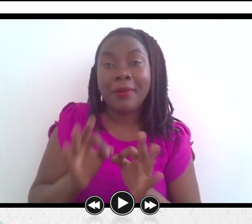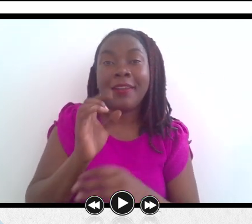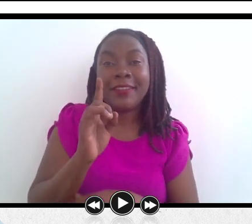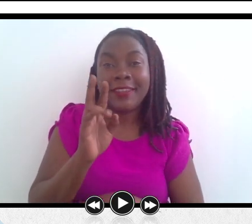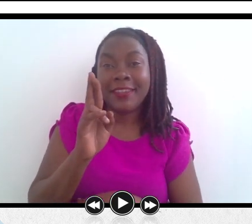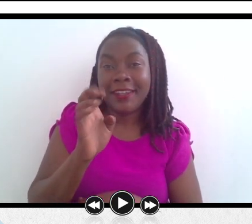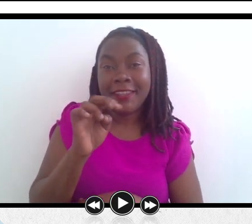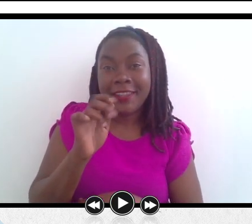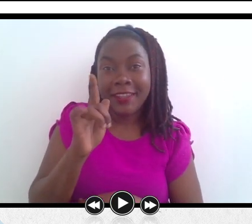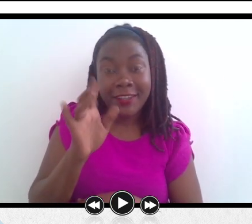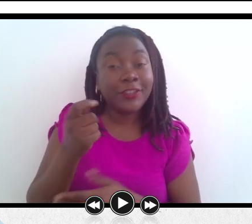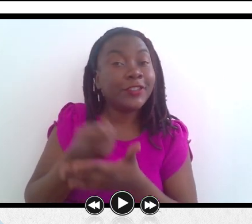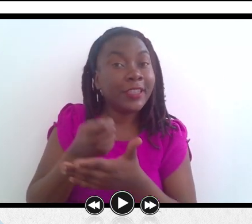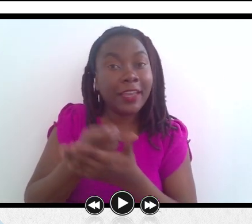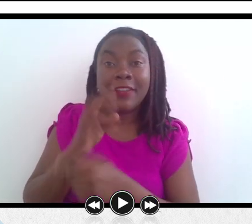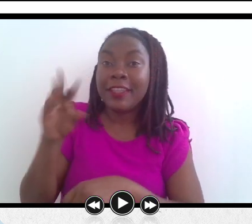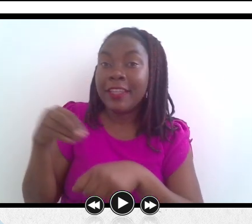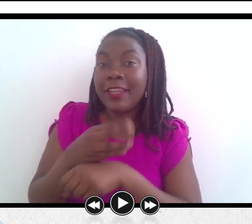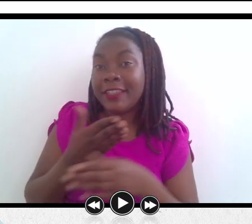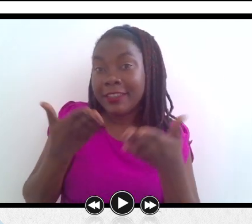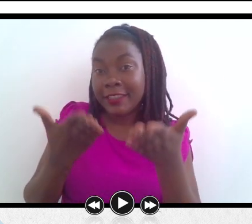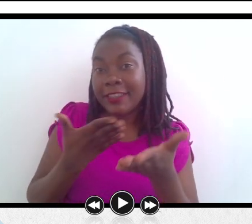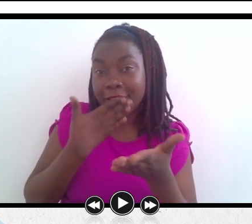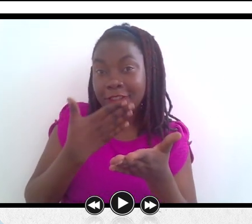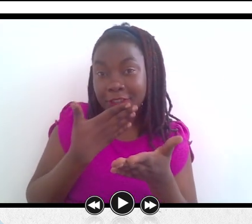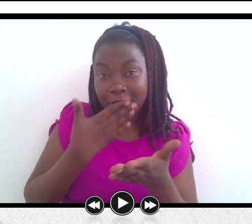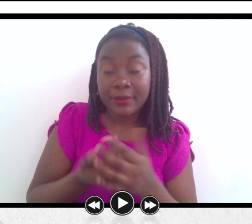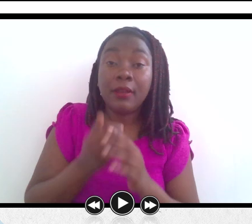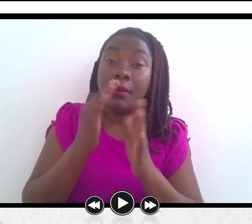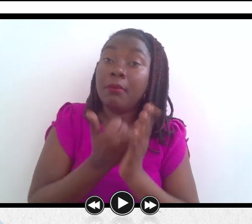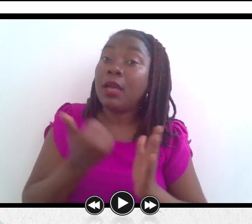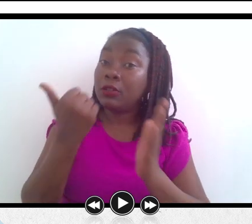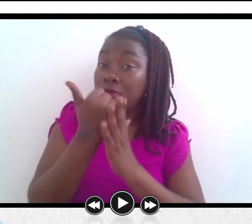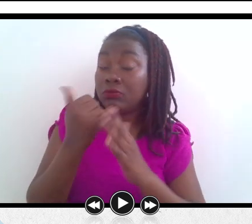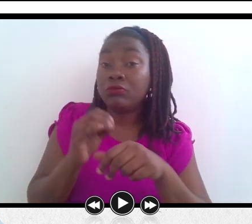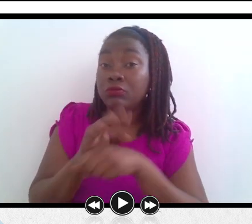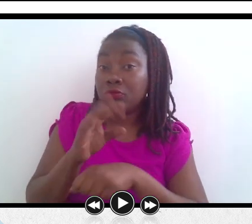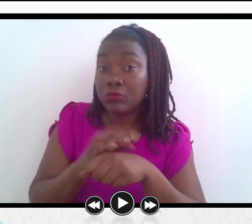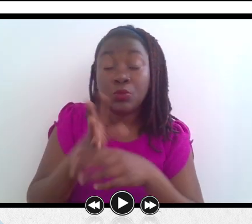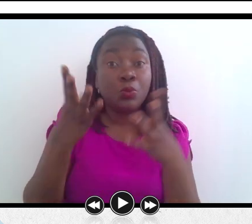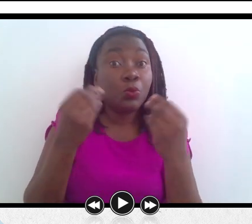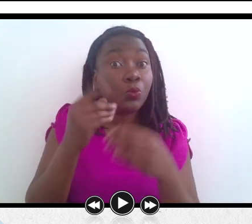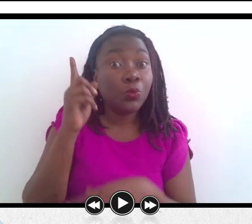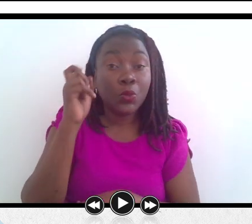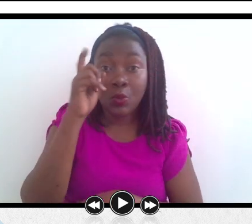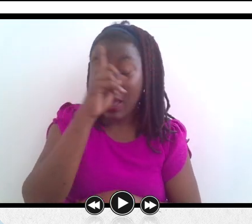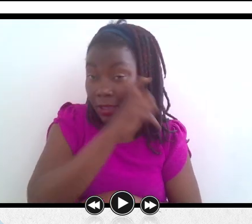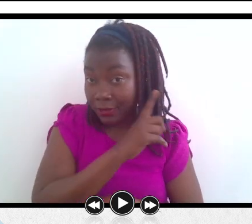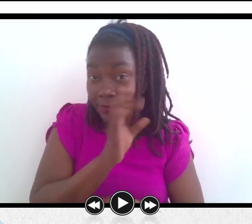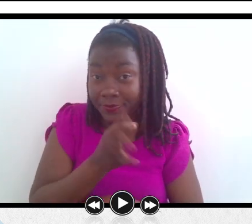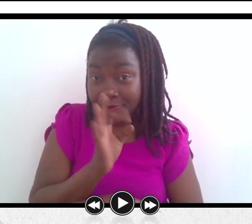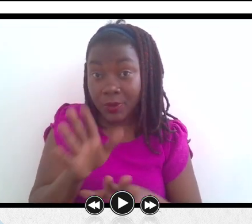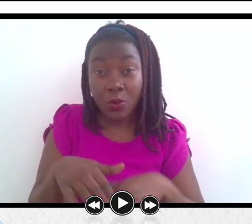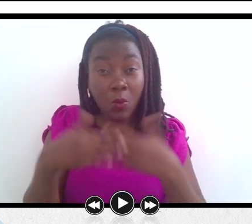verde, ou de uma medida não estrutural, né? Quais são as medidas de controle que eu tenho que adotar? O plano traz isso tudo na sua